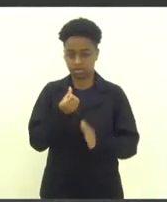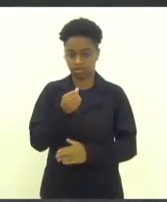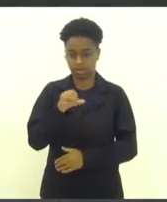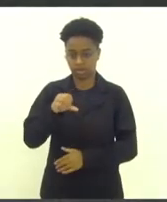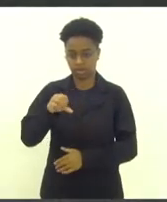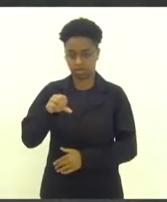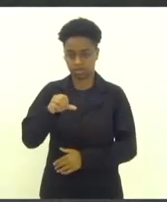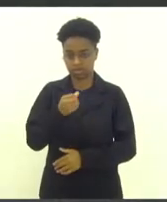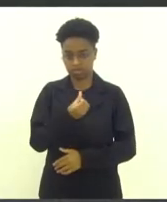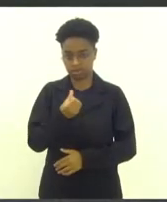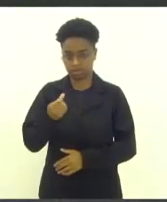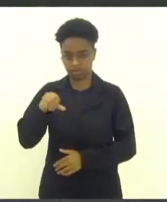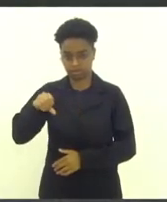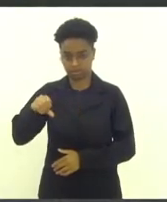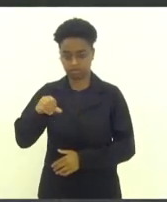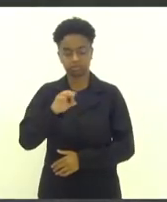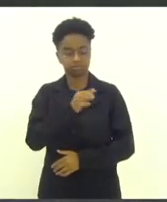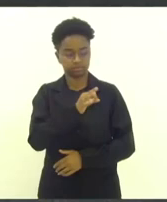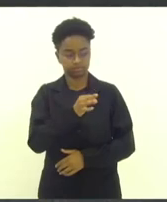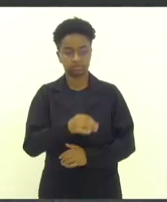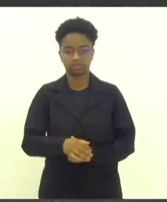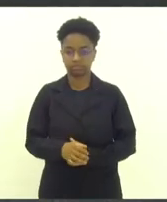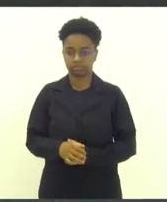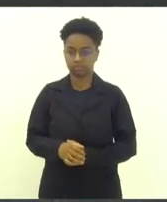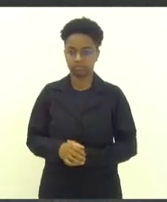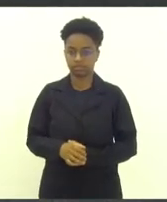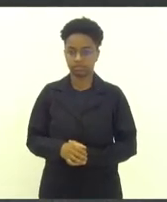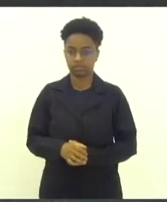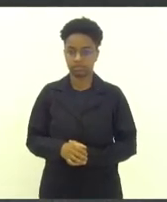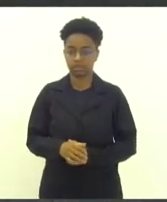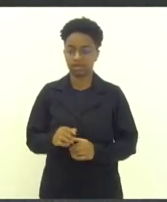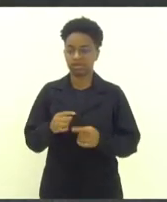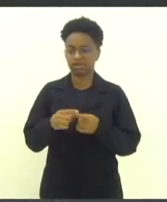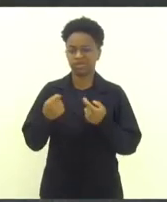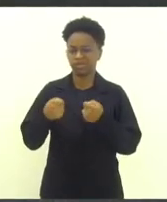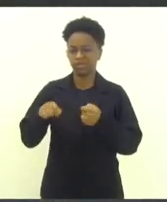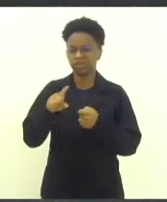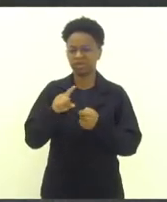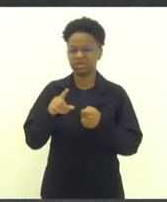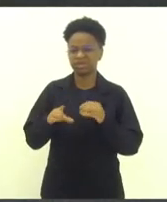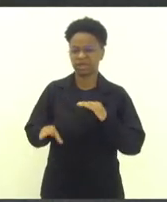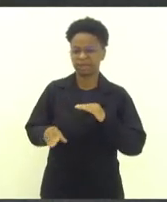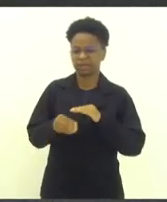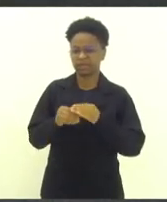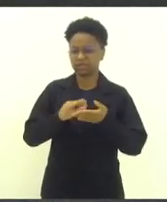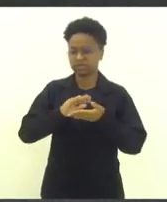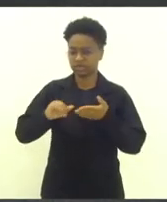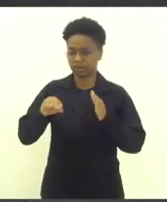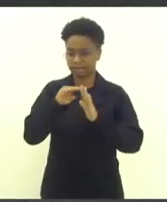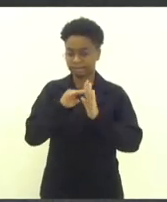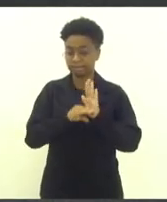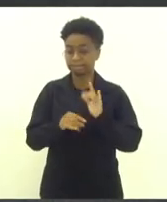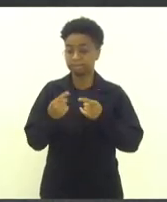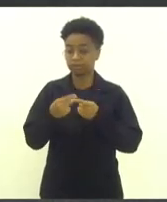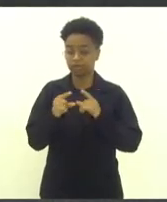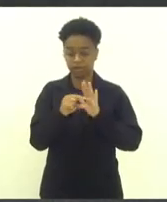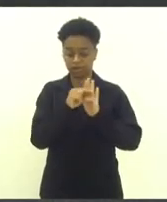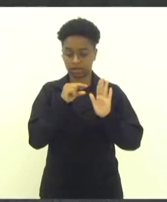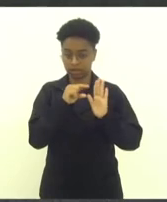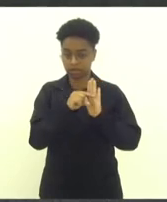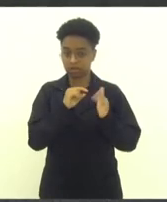é para não se necessário emendar e sair de pauta é que na ementa dele